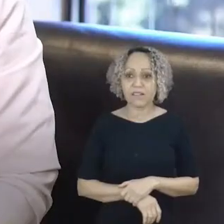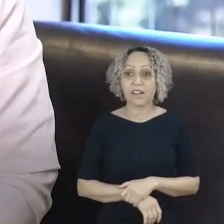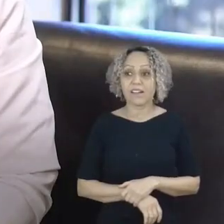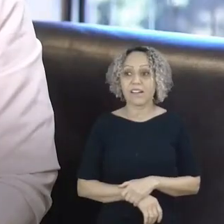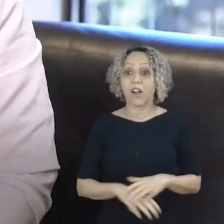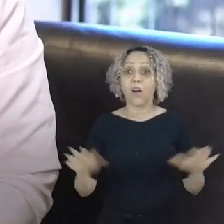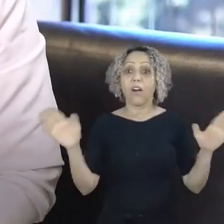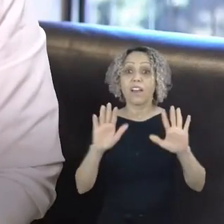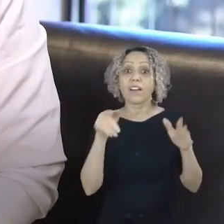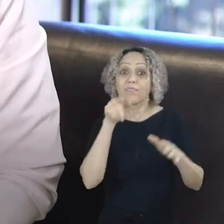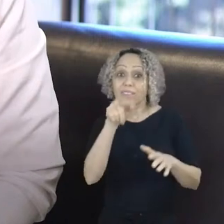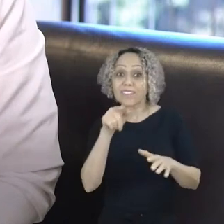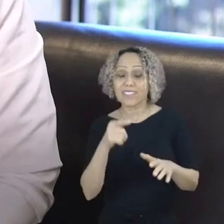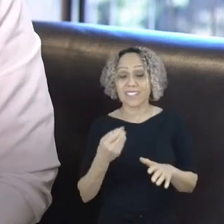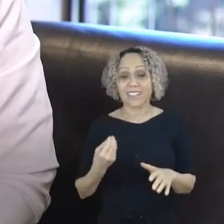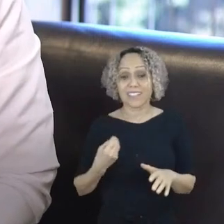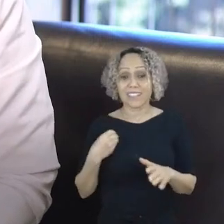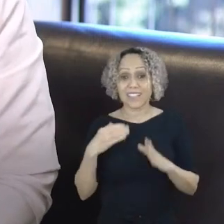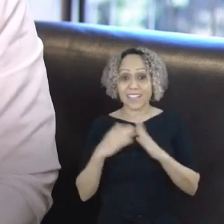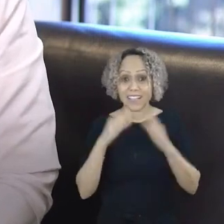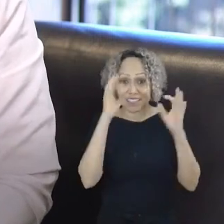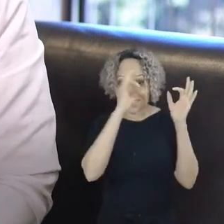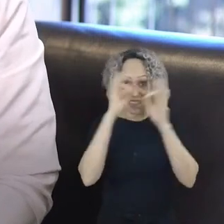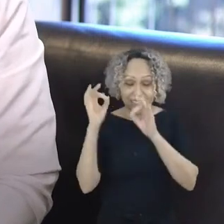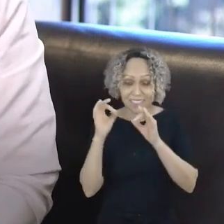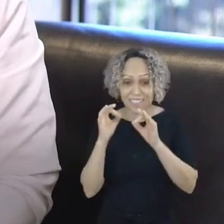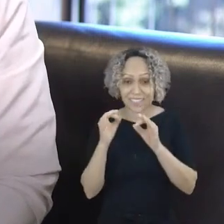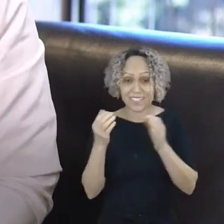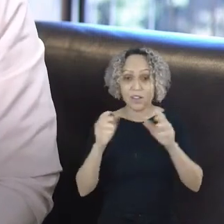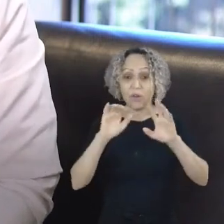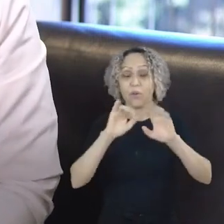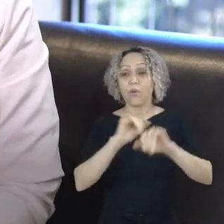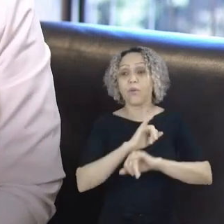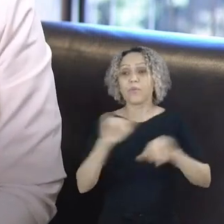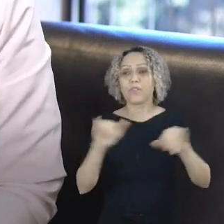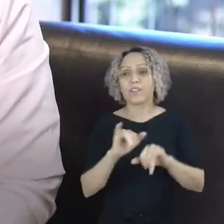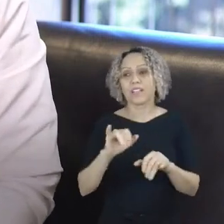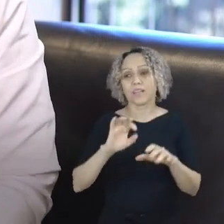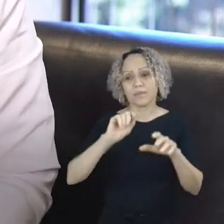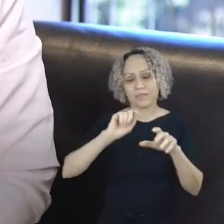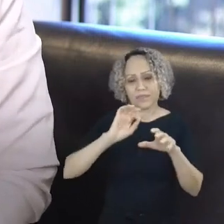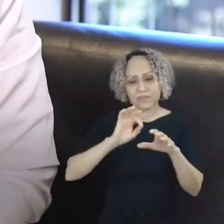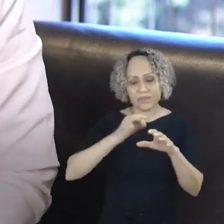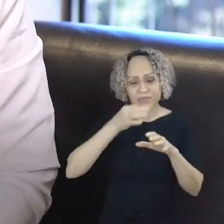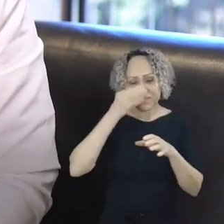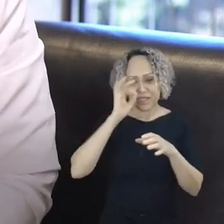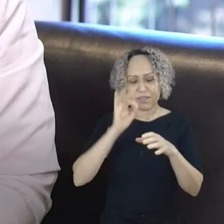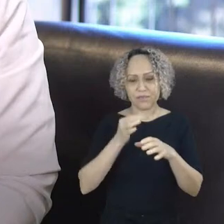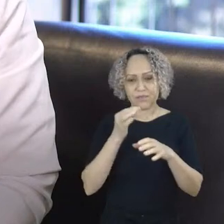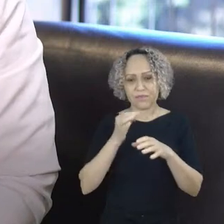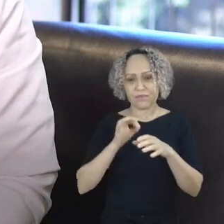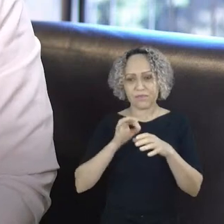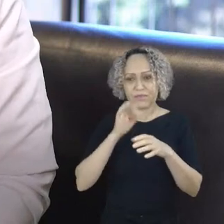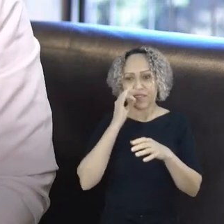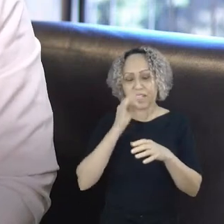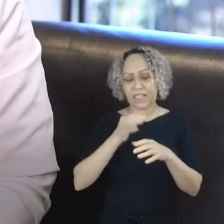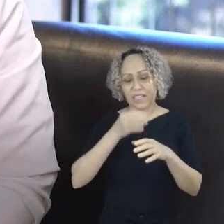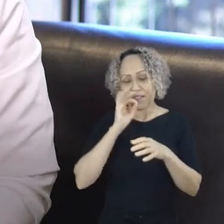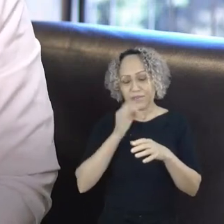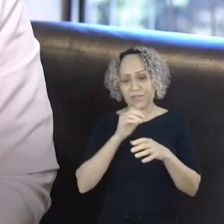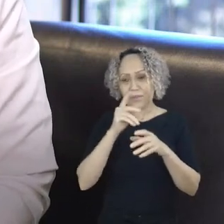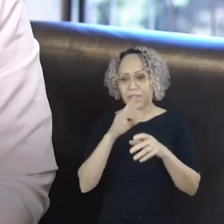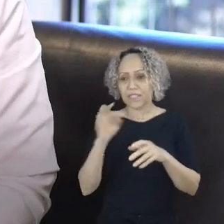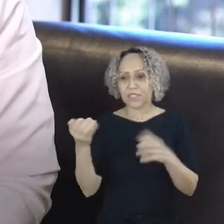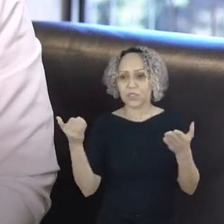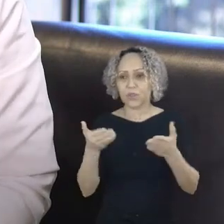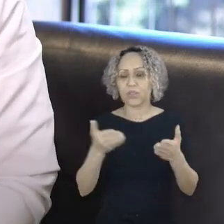Olá, você de casa que nos assiste. O Café PT de hoje está no Ministério do Trabalho e Emprego. Nós vamos bater um papo especial